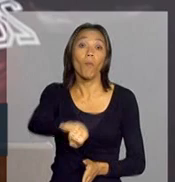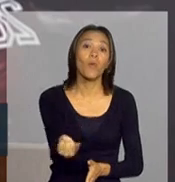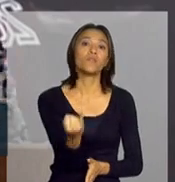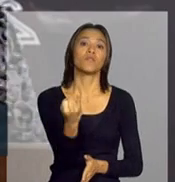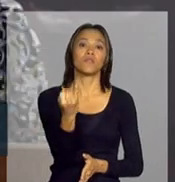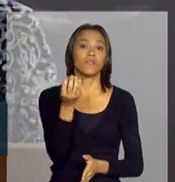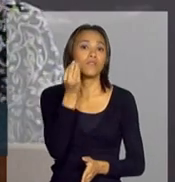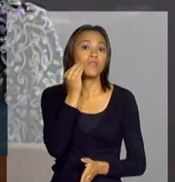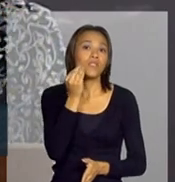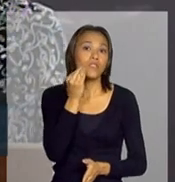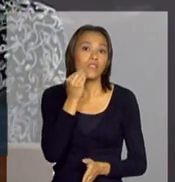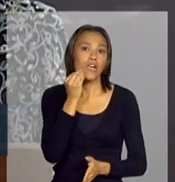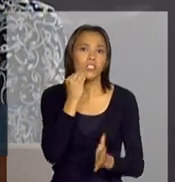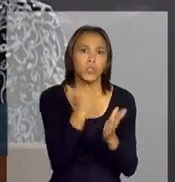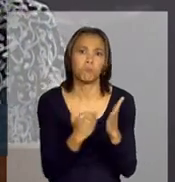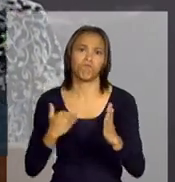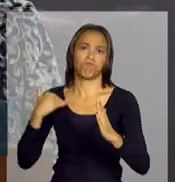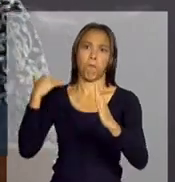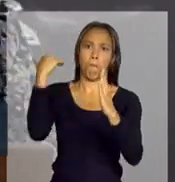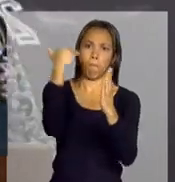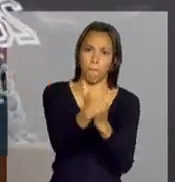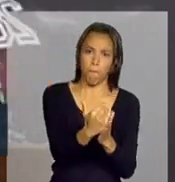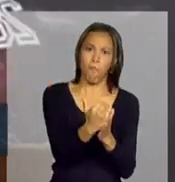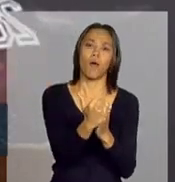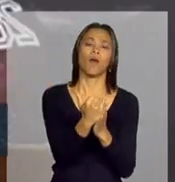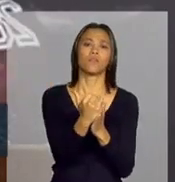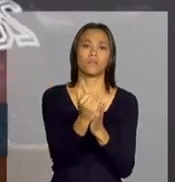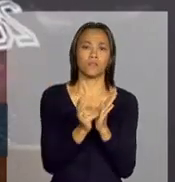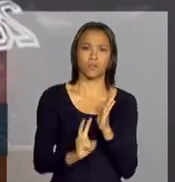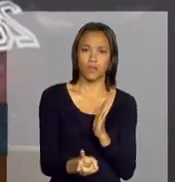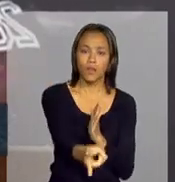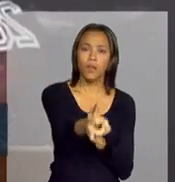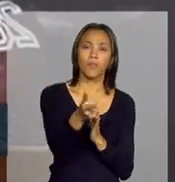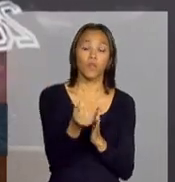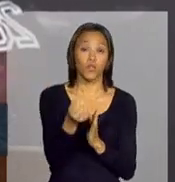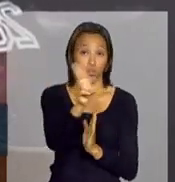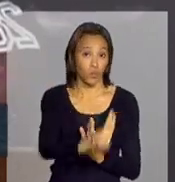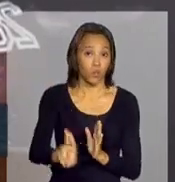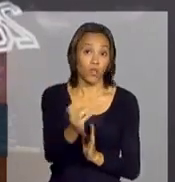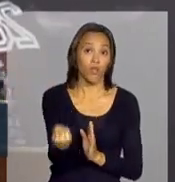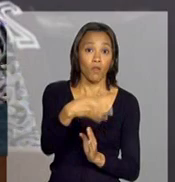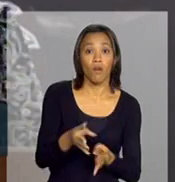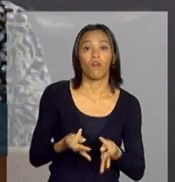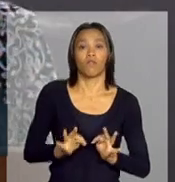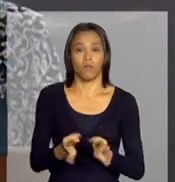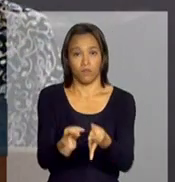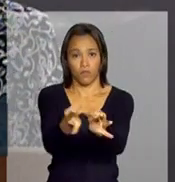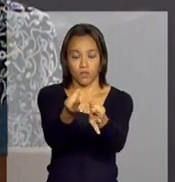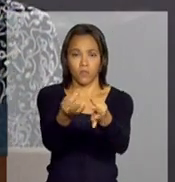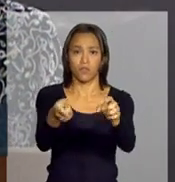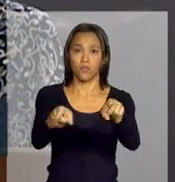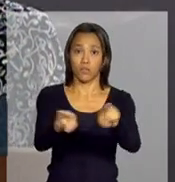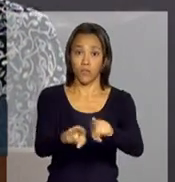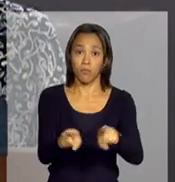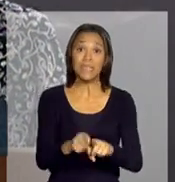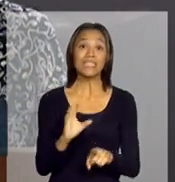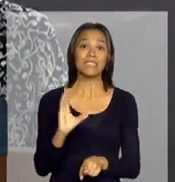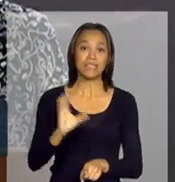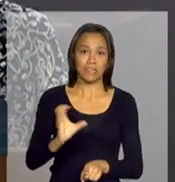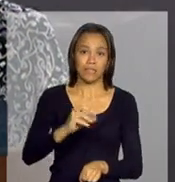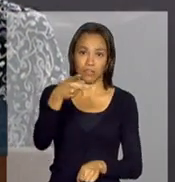dar o grande salto na qualidade da Inovação e da ciência no